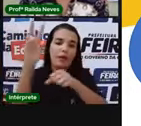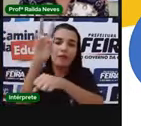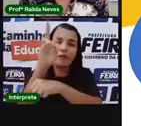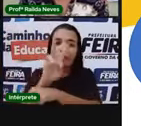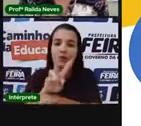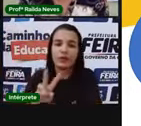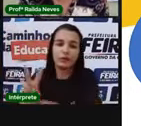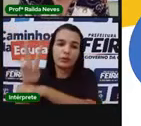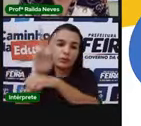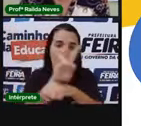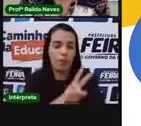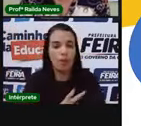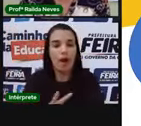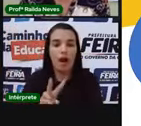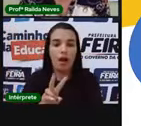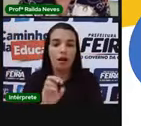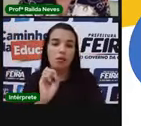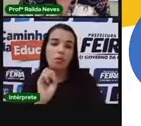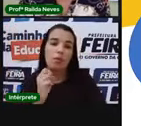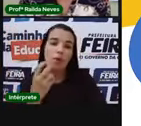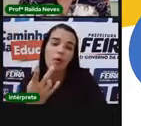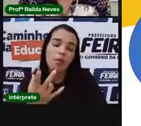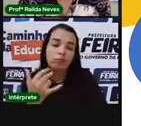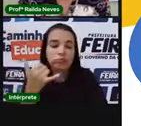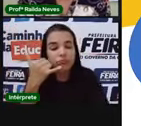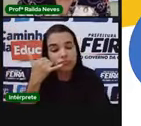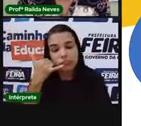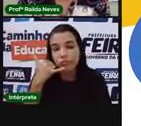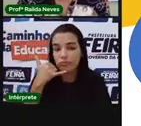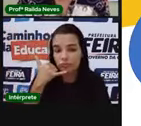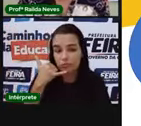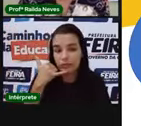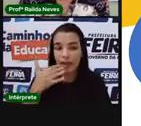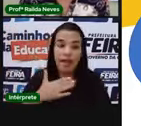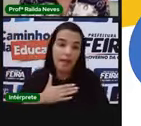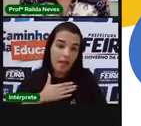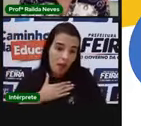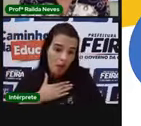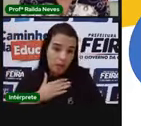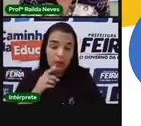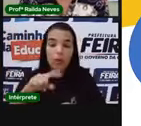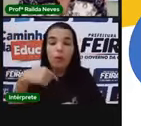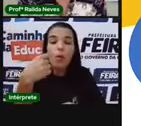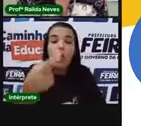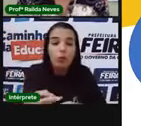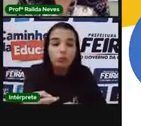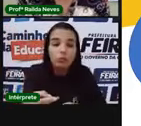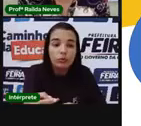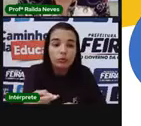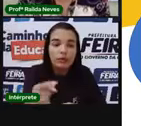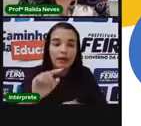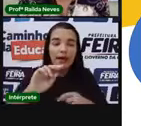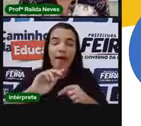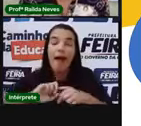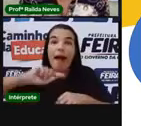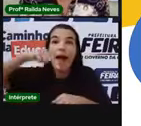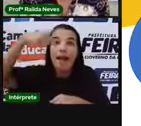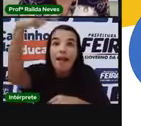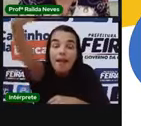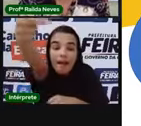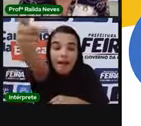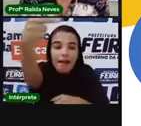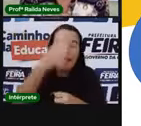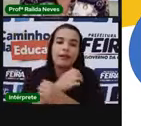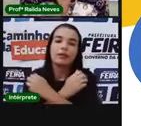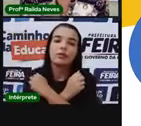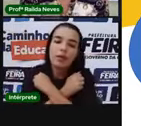comunicado escrito, de um telefonema, né? Então, é eu e o outro para além do abraço. Então, nós nos abraçamos com os